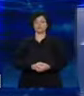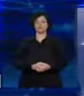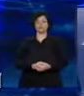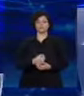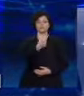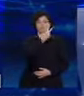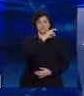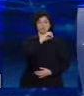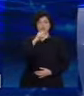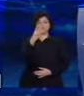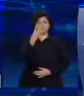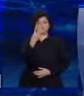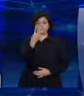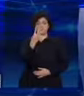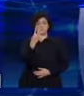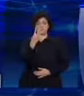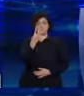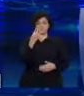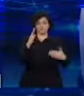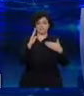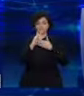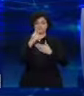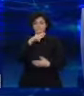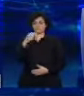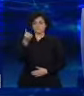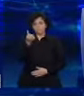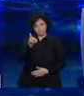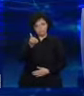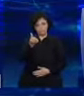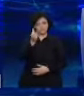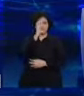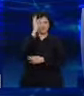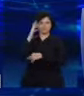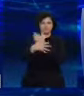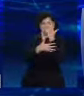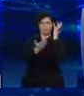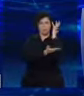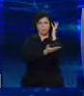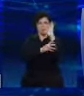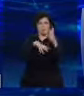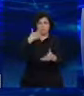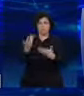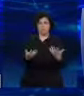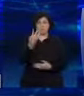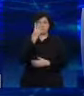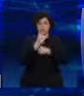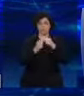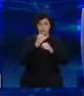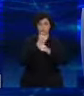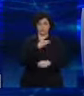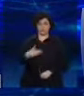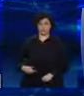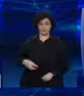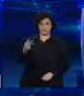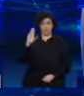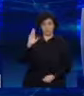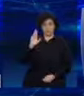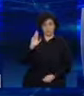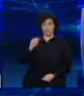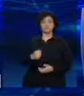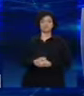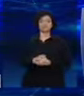Desmatamento, 2003 a 2006. 4 anos do governo Lula. Depois dá um